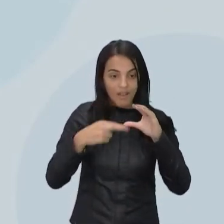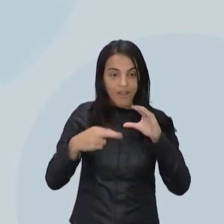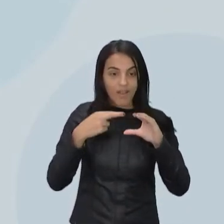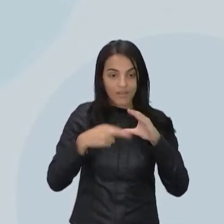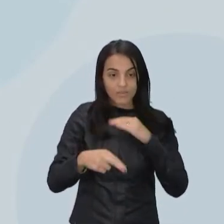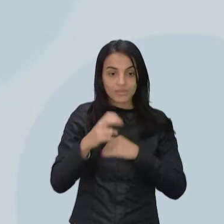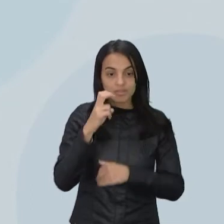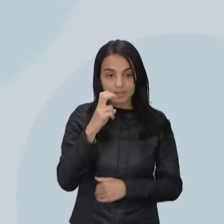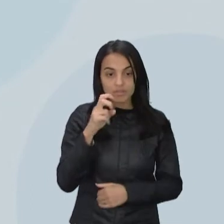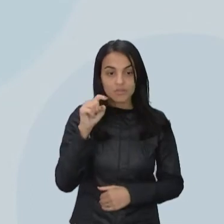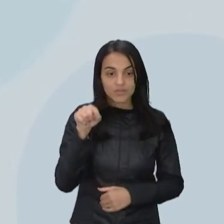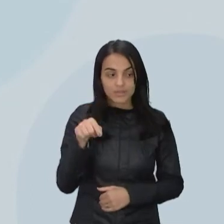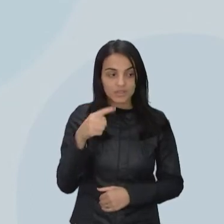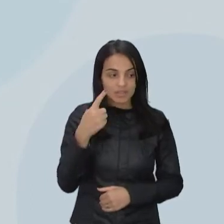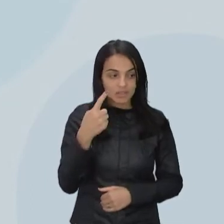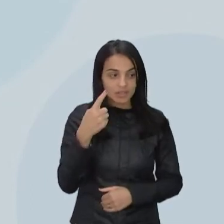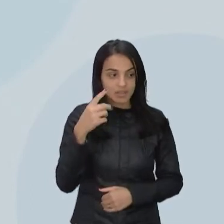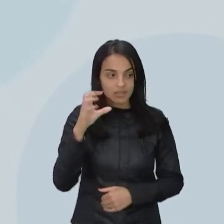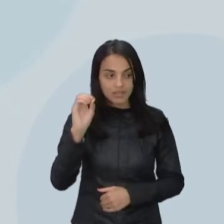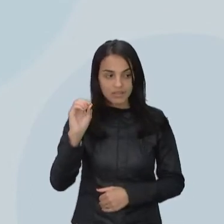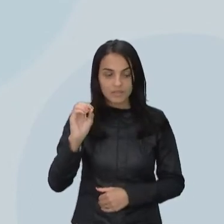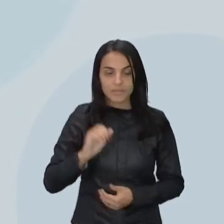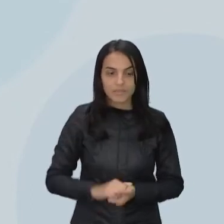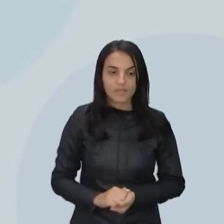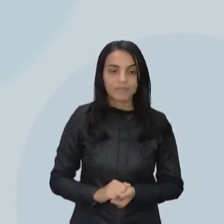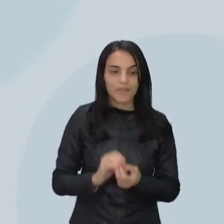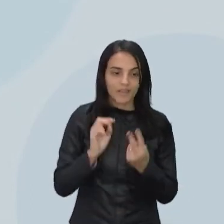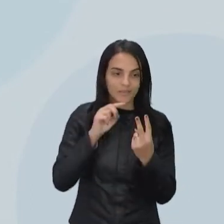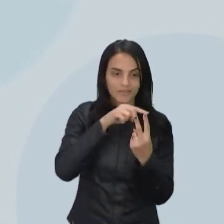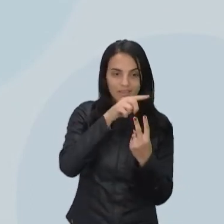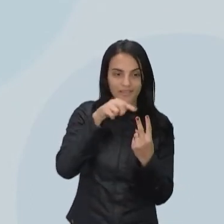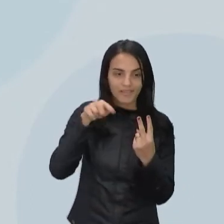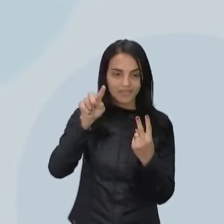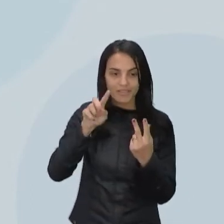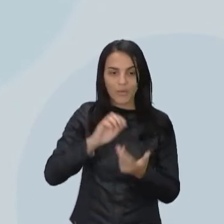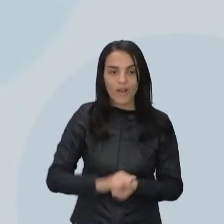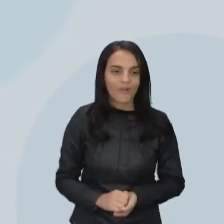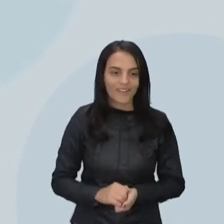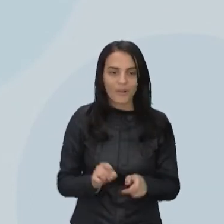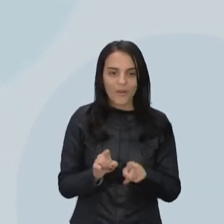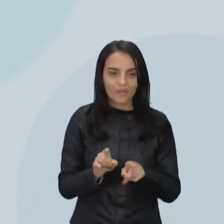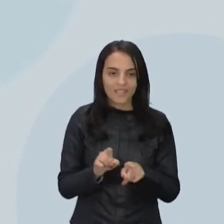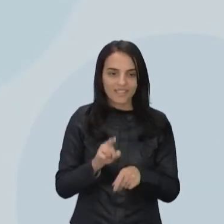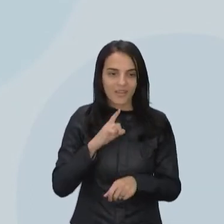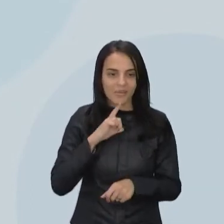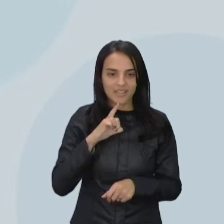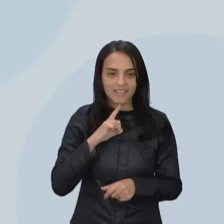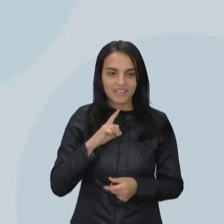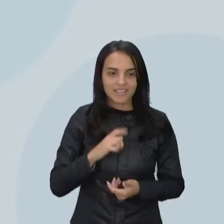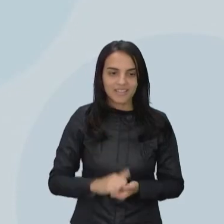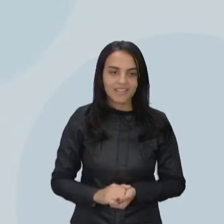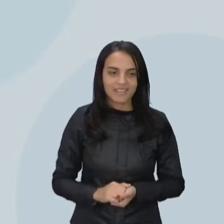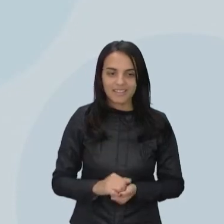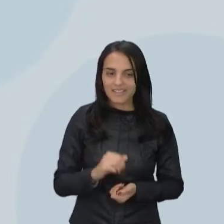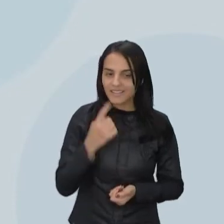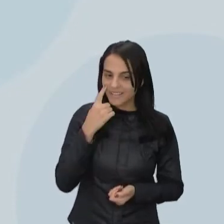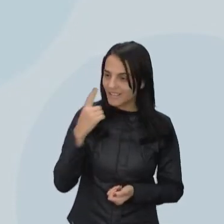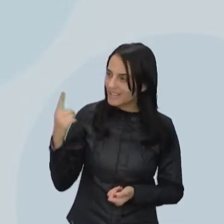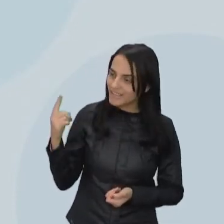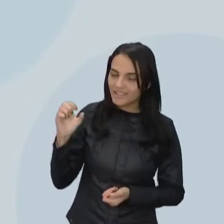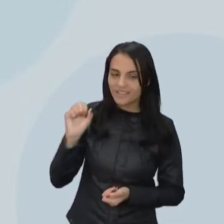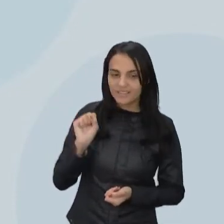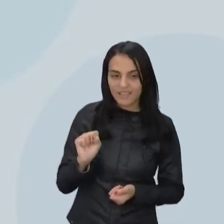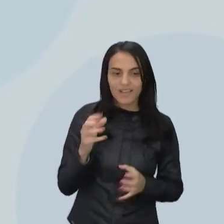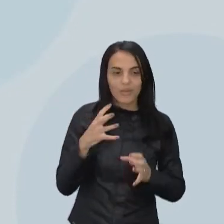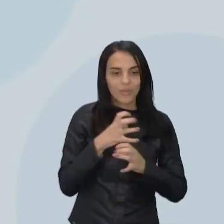menos 2. Ao quadrado. E aí tem uma regrinha também, nossa, quanta regra, Magno.